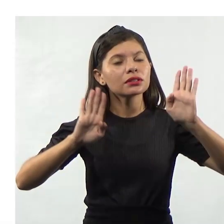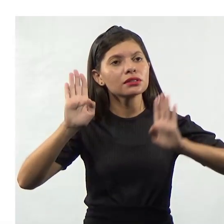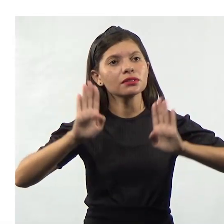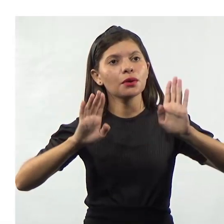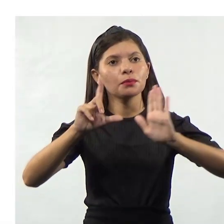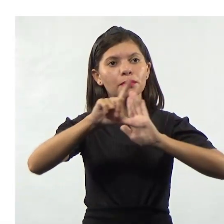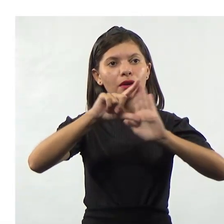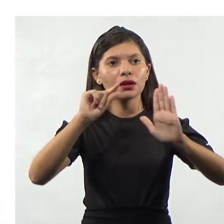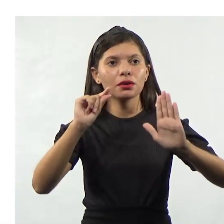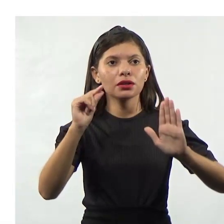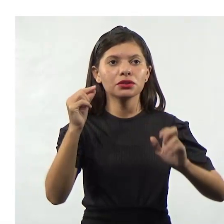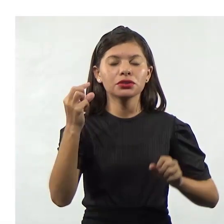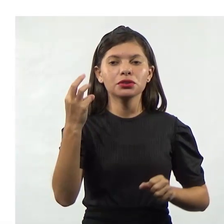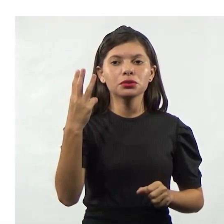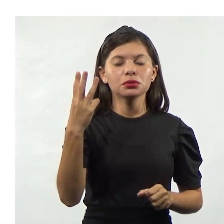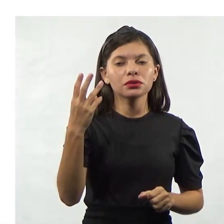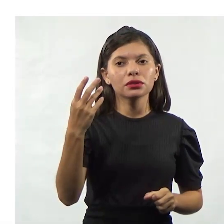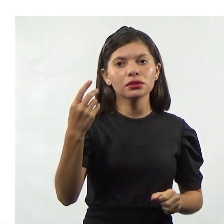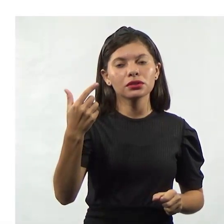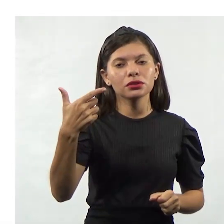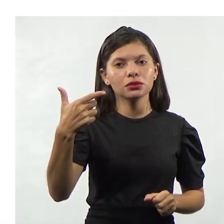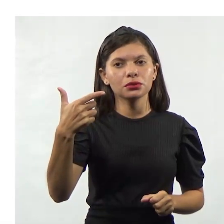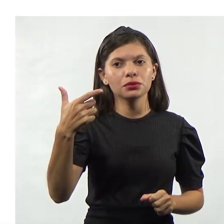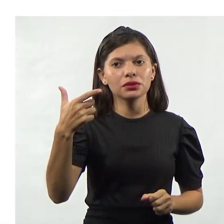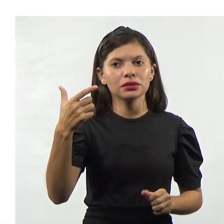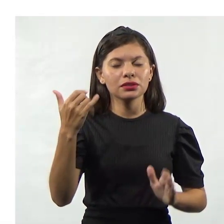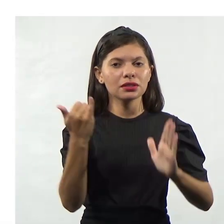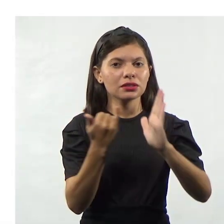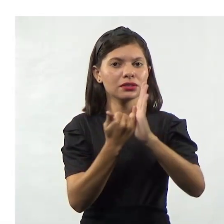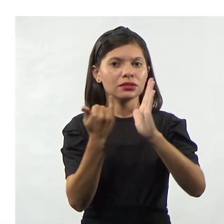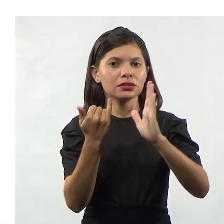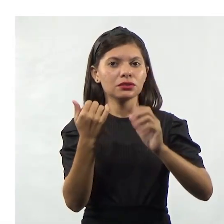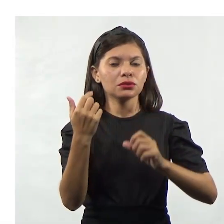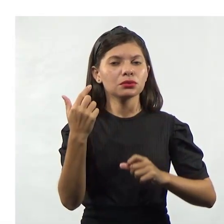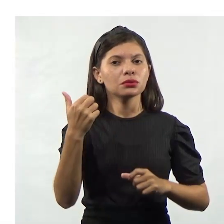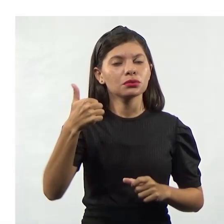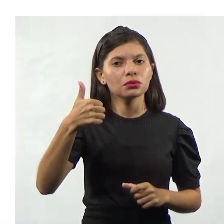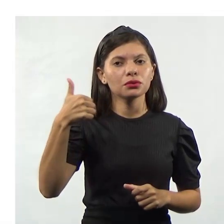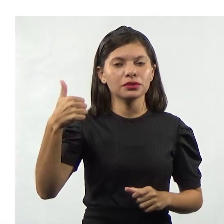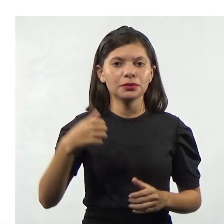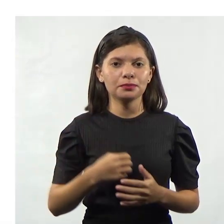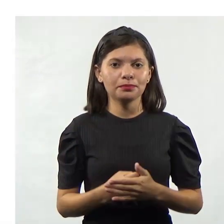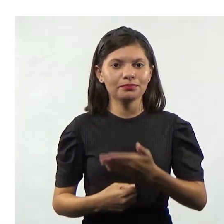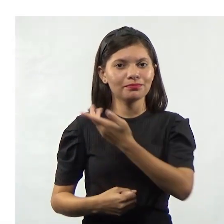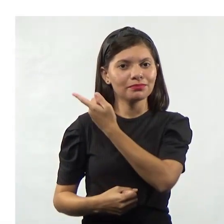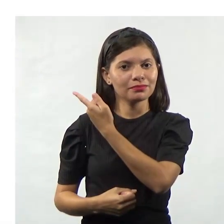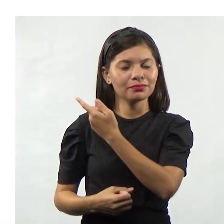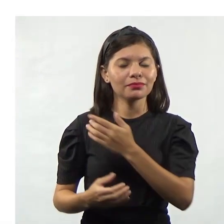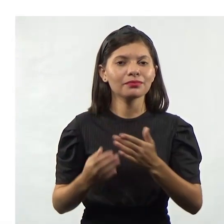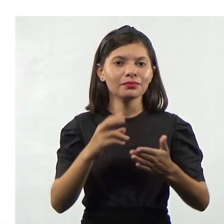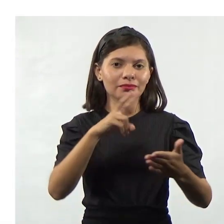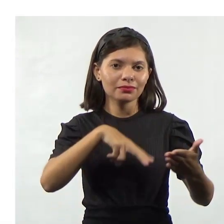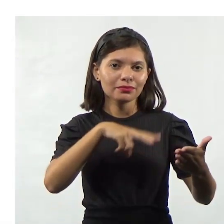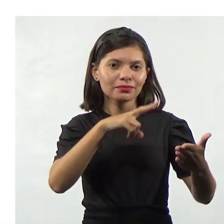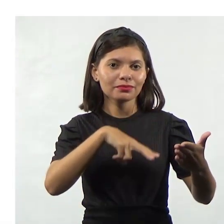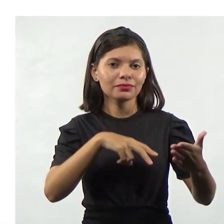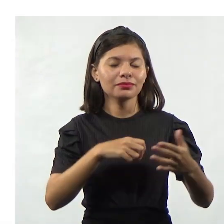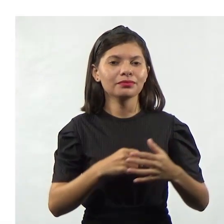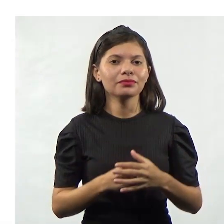no artigo 32, inciso 11, tá bom? Eu vou dar um tempinho aí para vocês lerem.